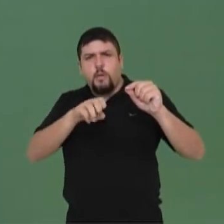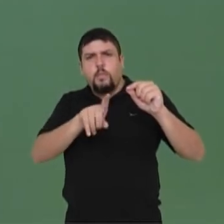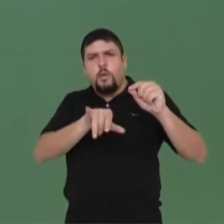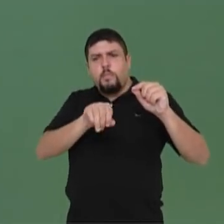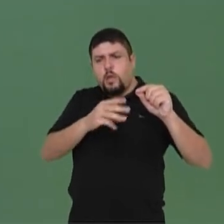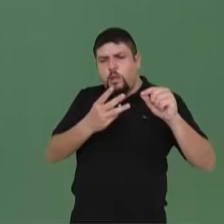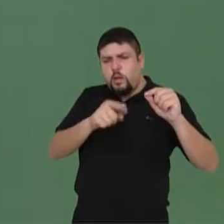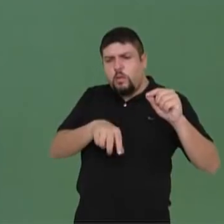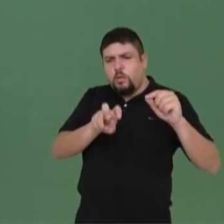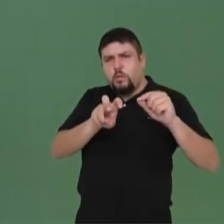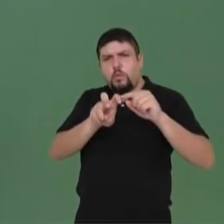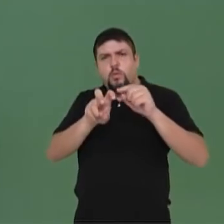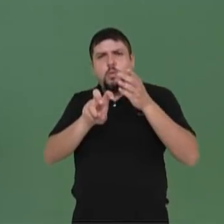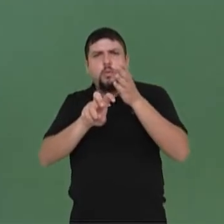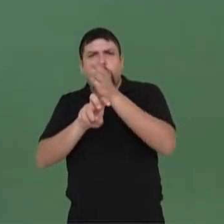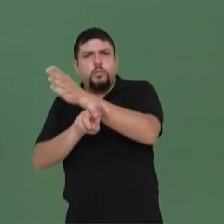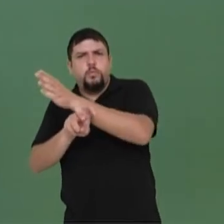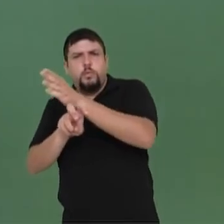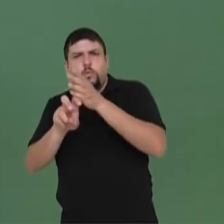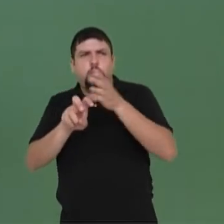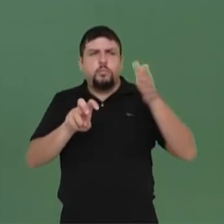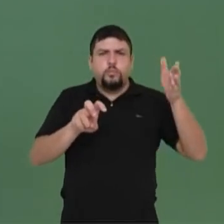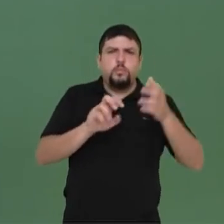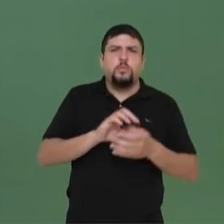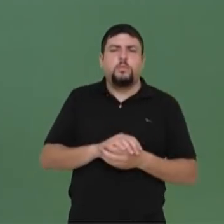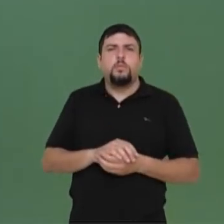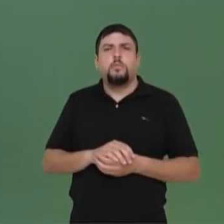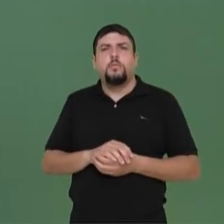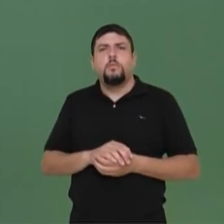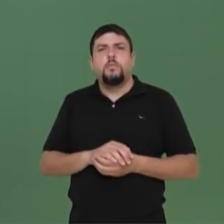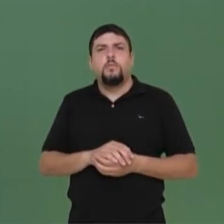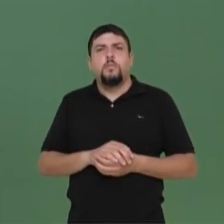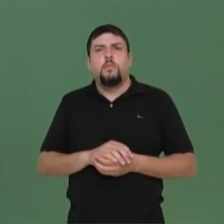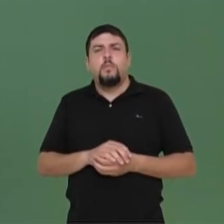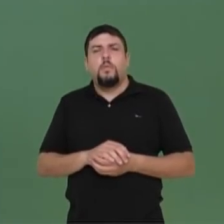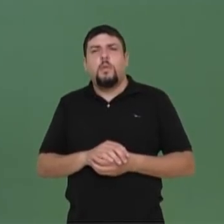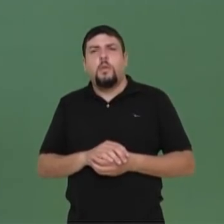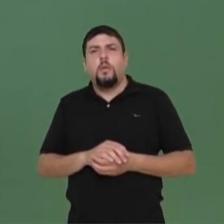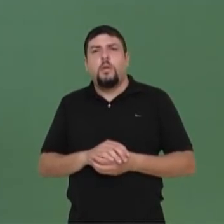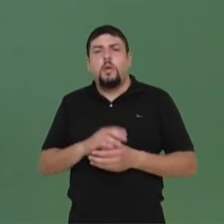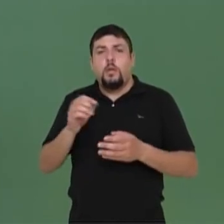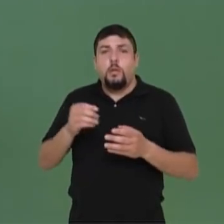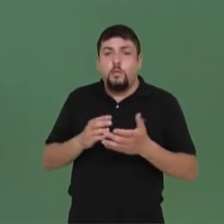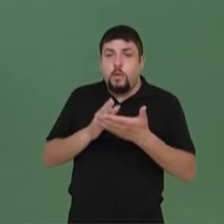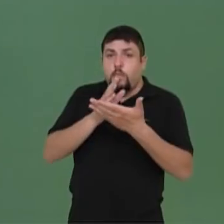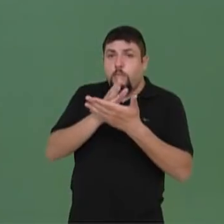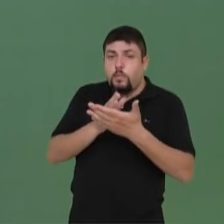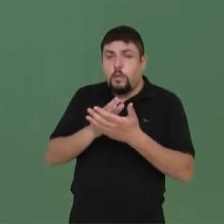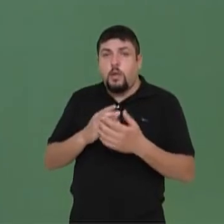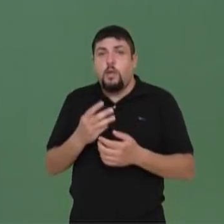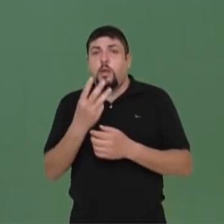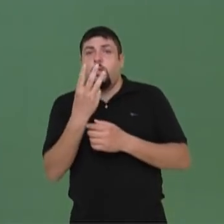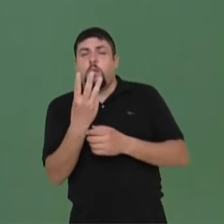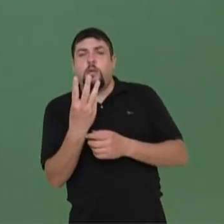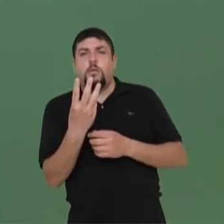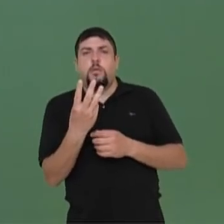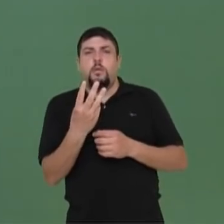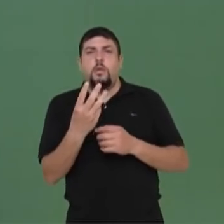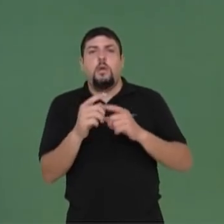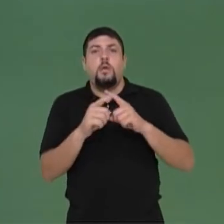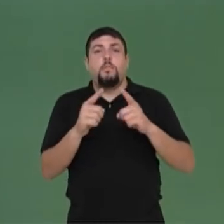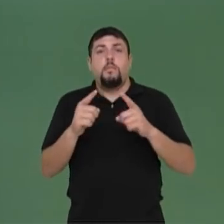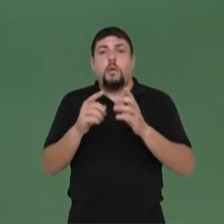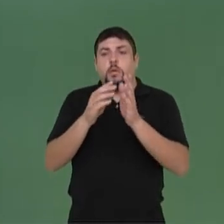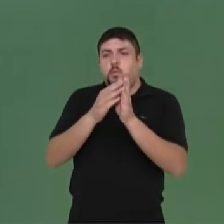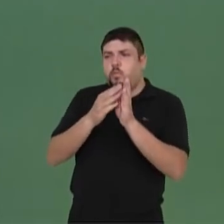eu tenho 5 dados que puxam a minha média mais para cima. A metade seria 3, certo? Só que eu tenho mais